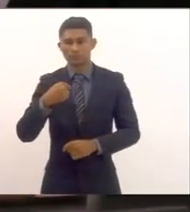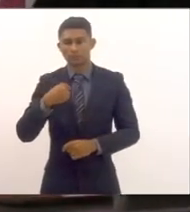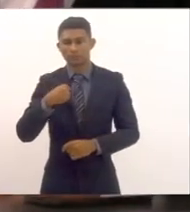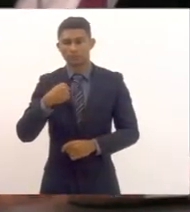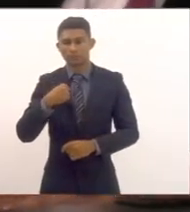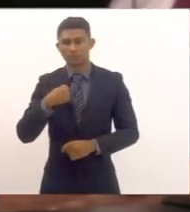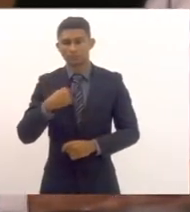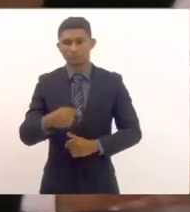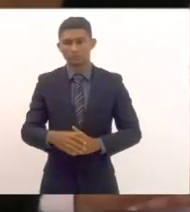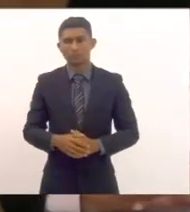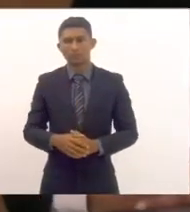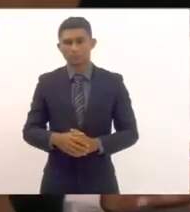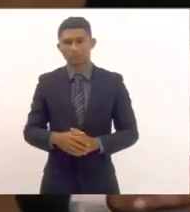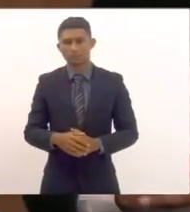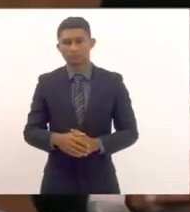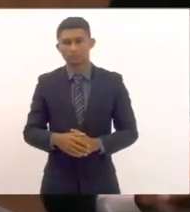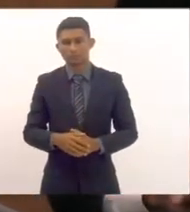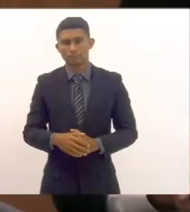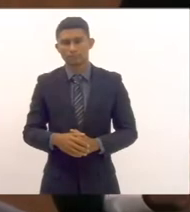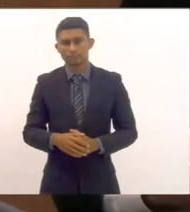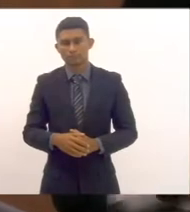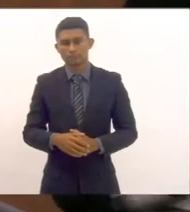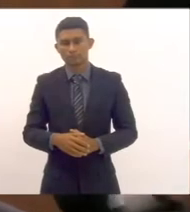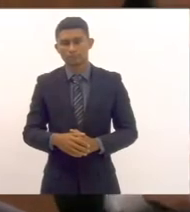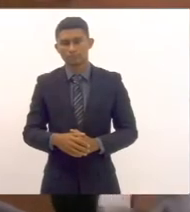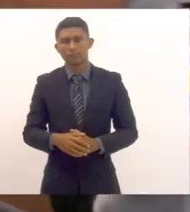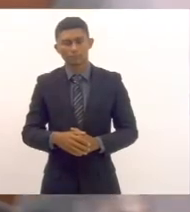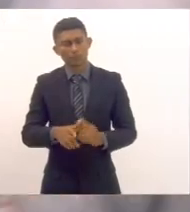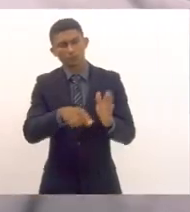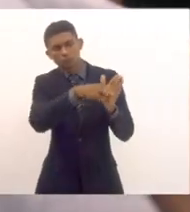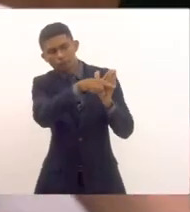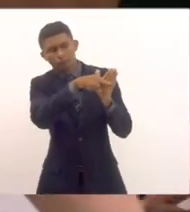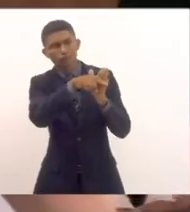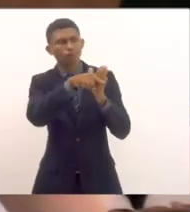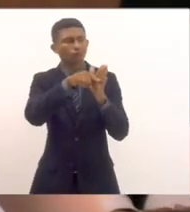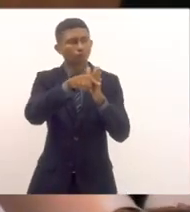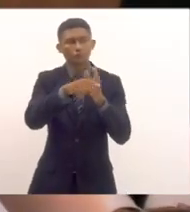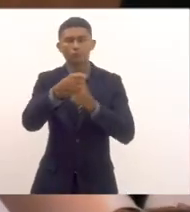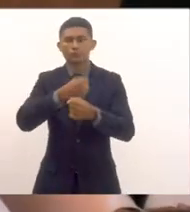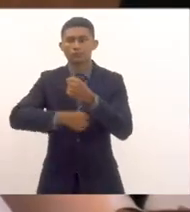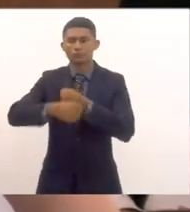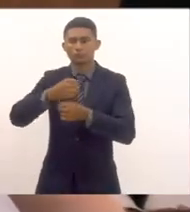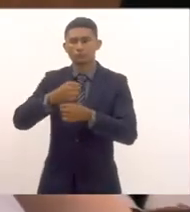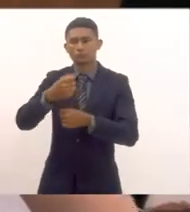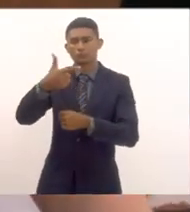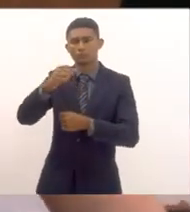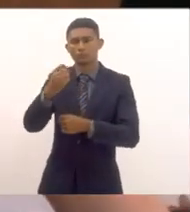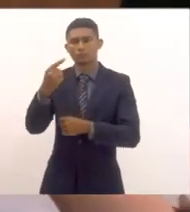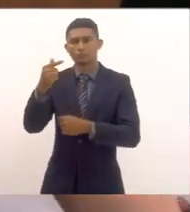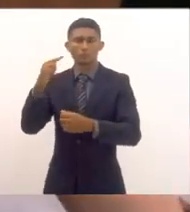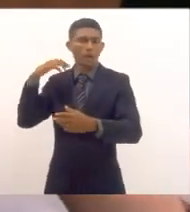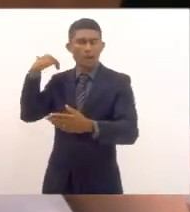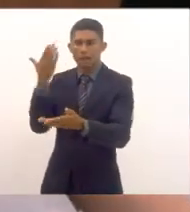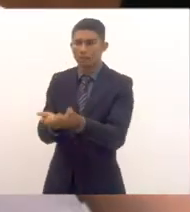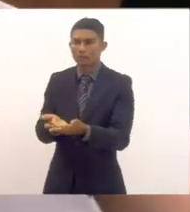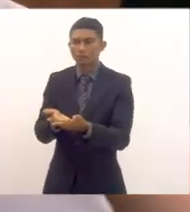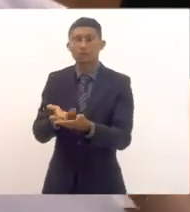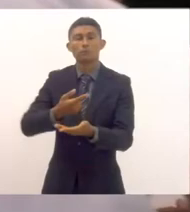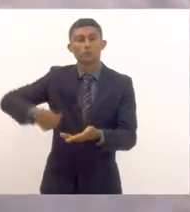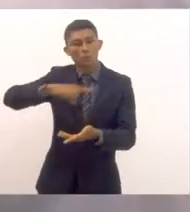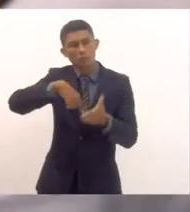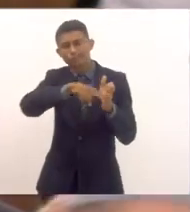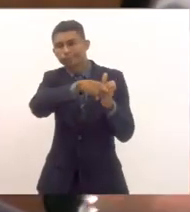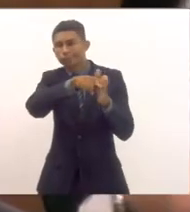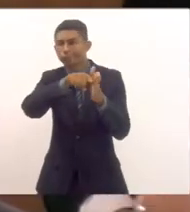mais diretamente tenho feito esse levantamento desde 2017 a gente fez um levantamento inédito